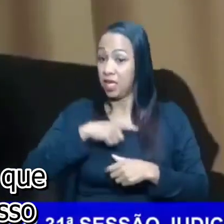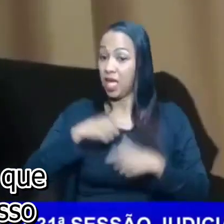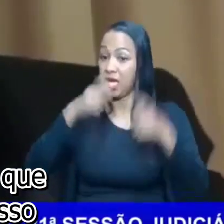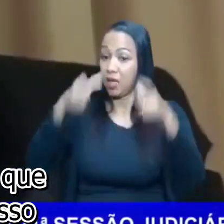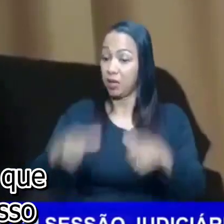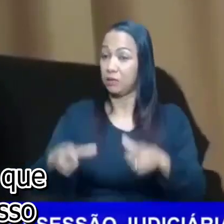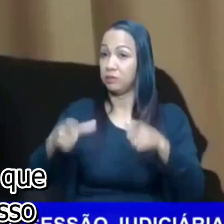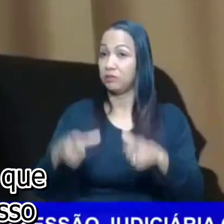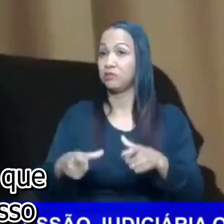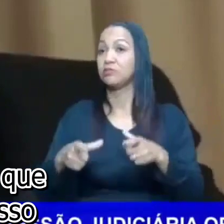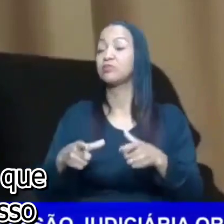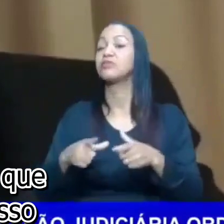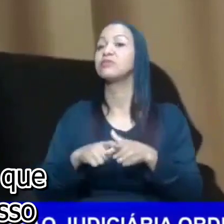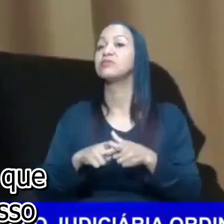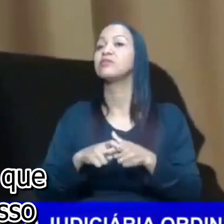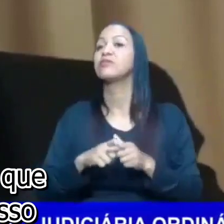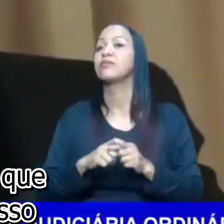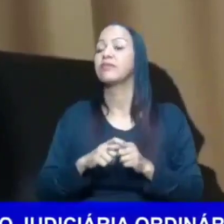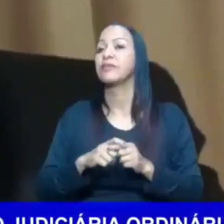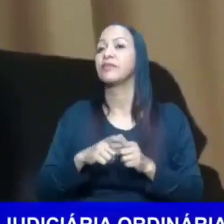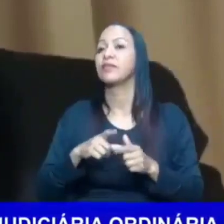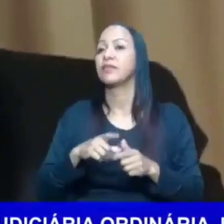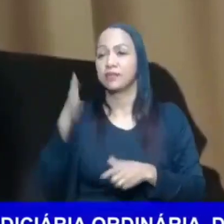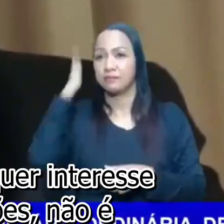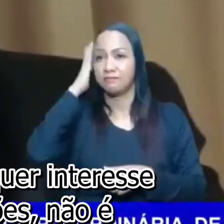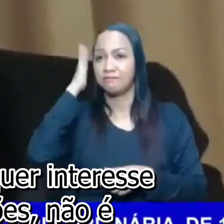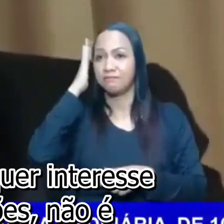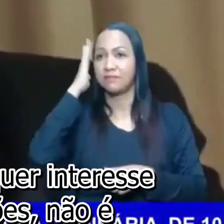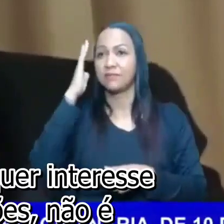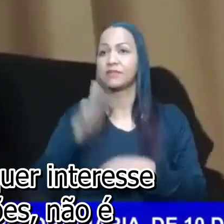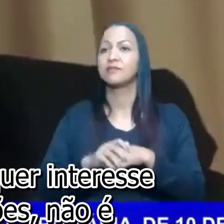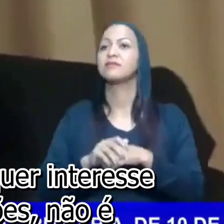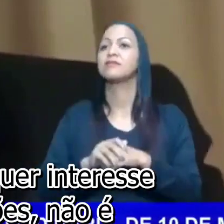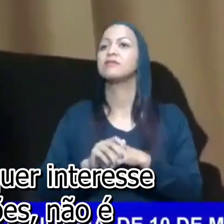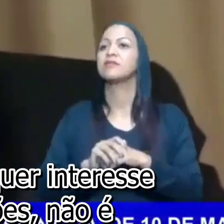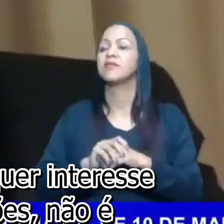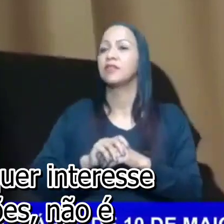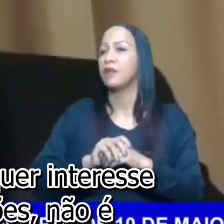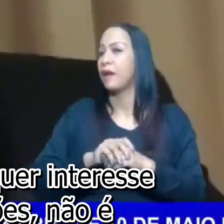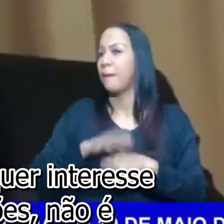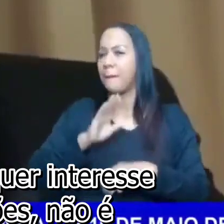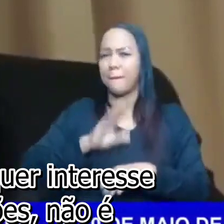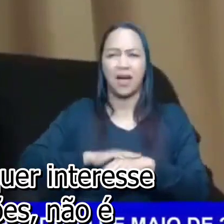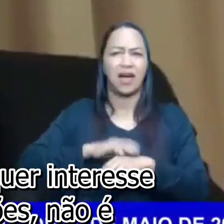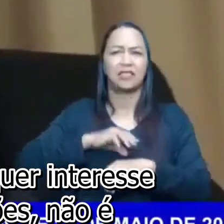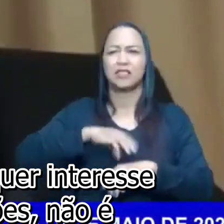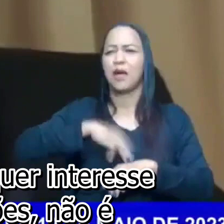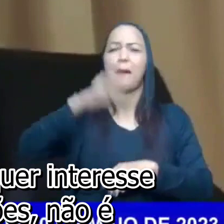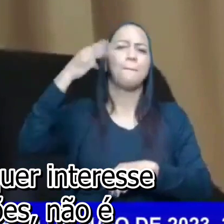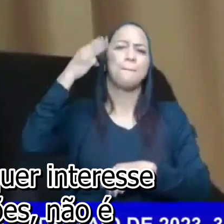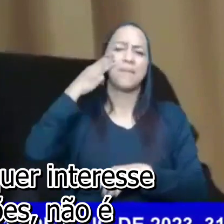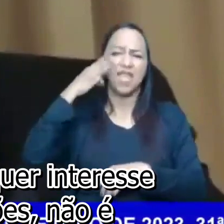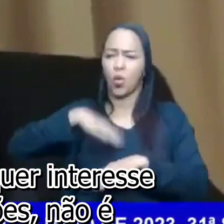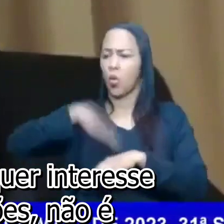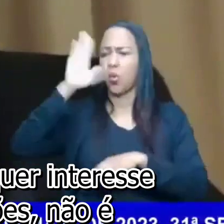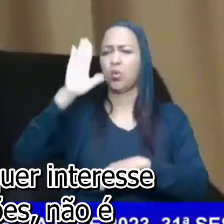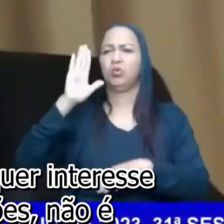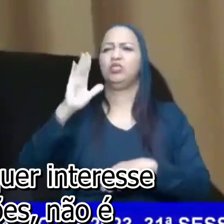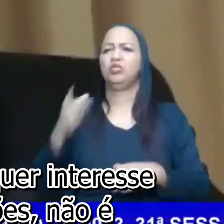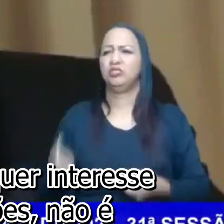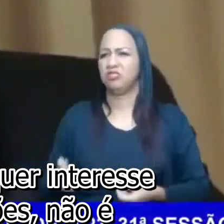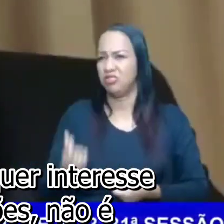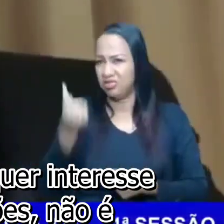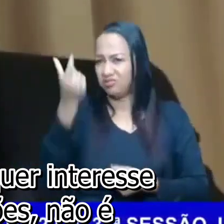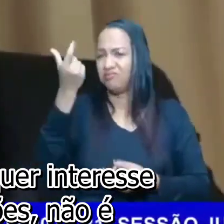que, de forma pública e notória, é sabido disso, e cobram na casa de milhões para patrocinar qualquer interesse